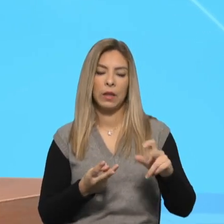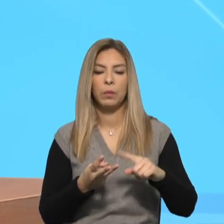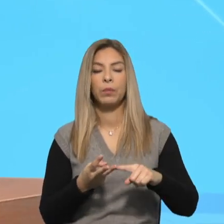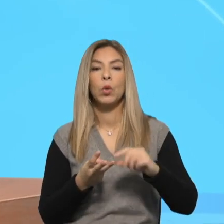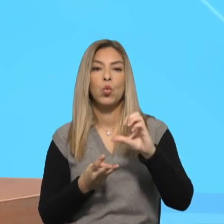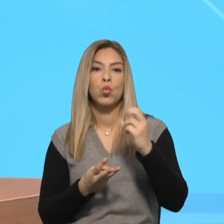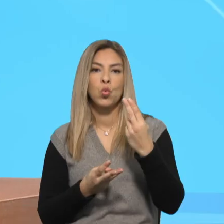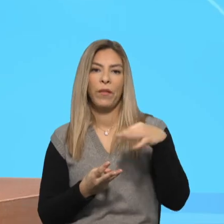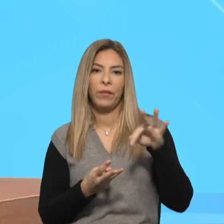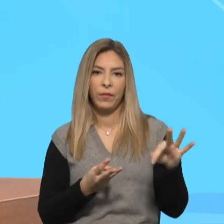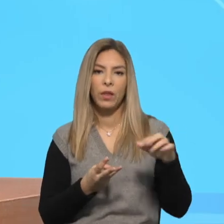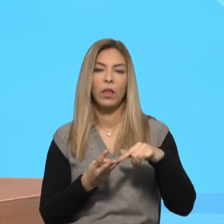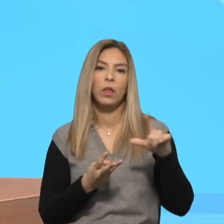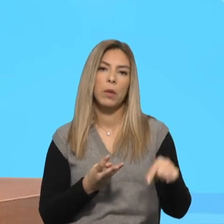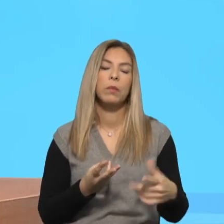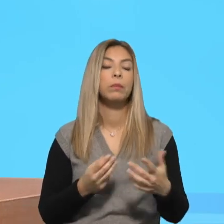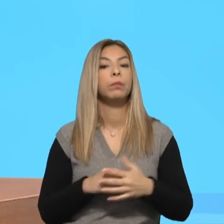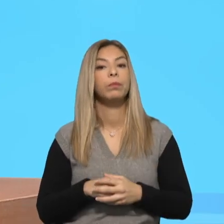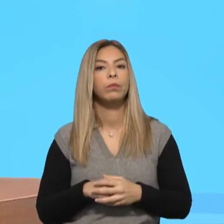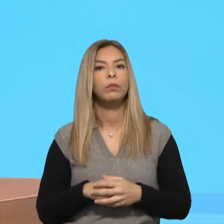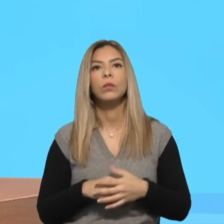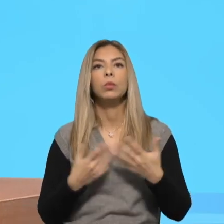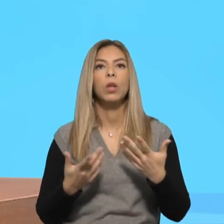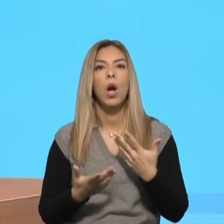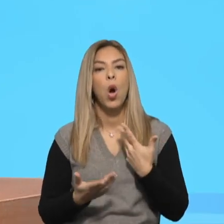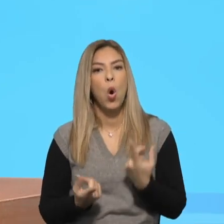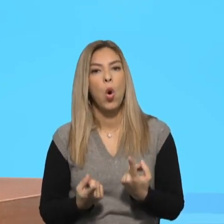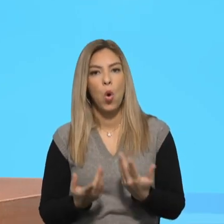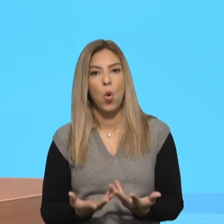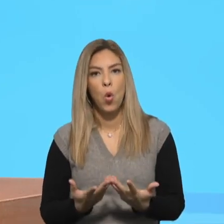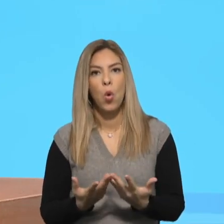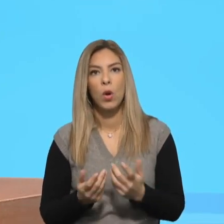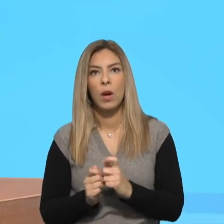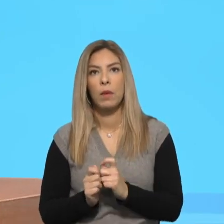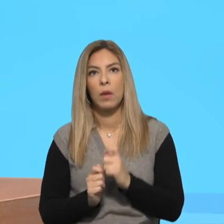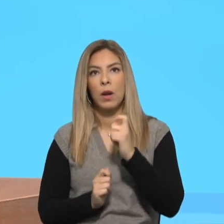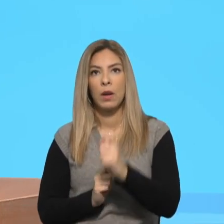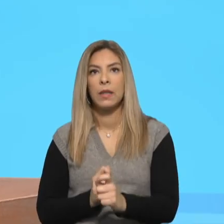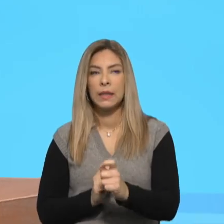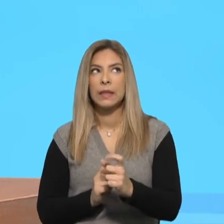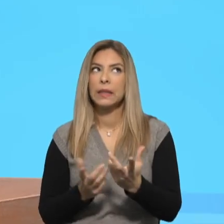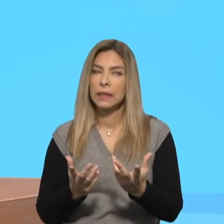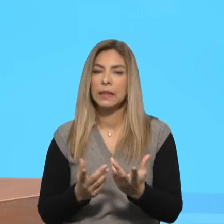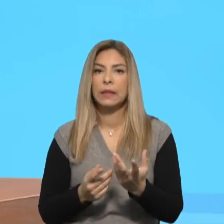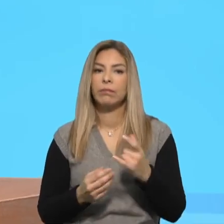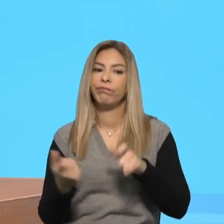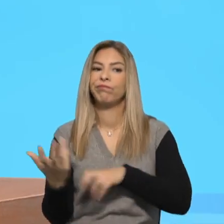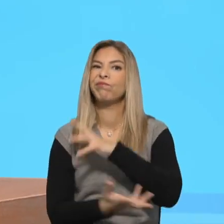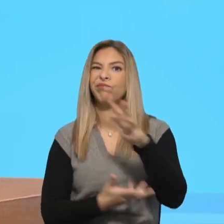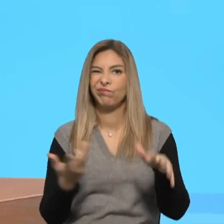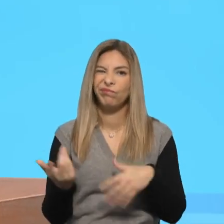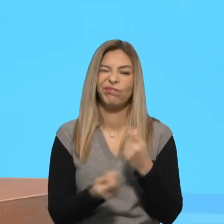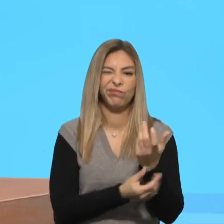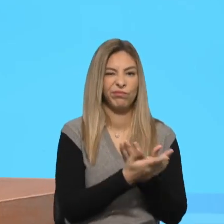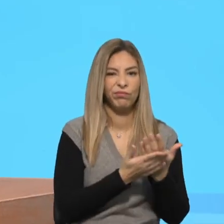funciona. Estamos agora também com um projeto de pagamento pontual a fornecedores, que é um cancro que existe na sociedade, na economia portuguesa,